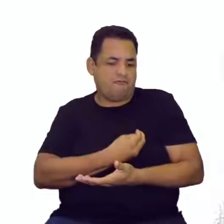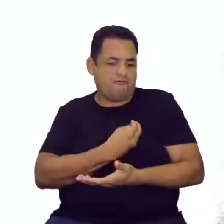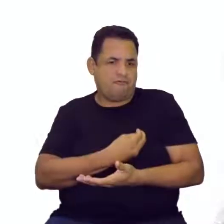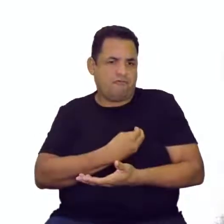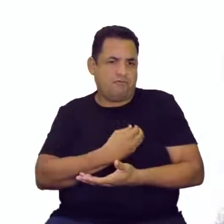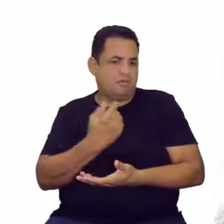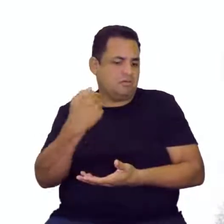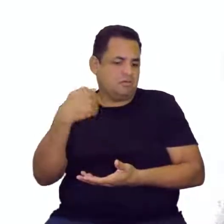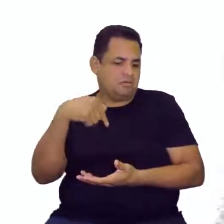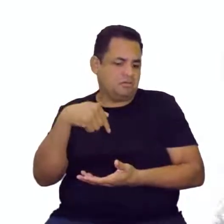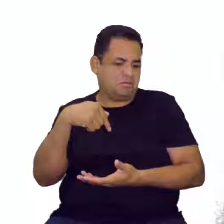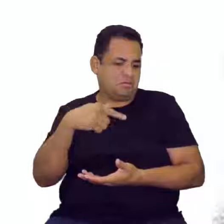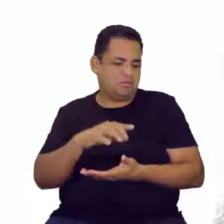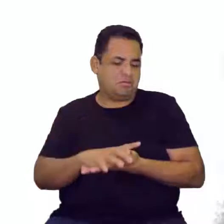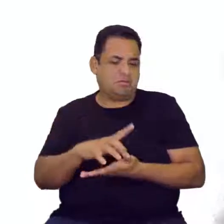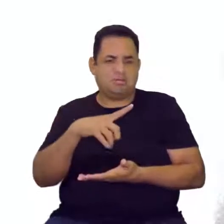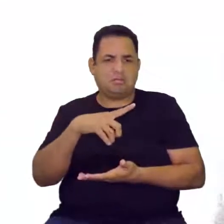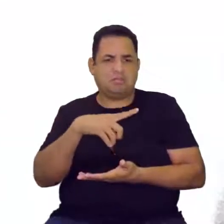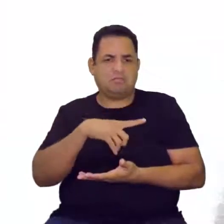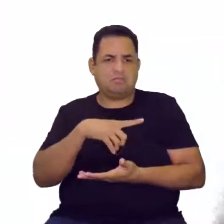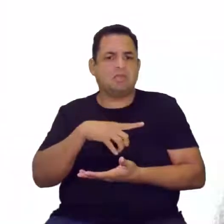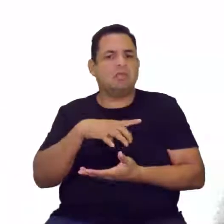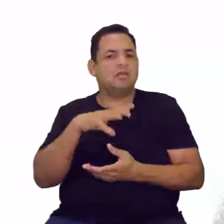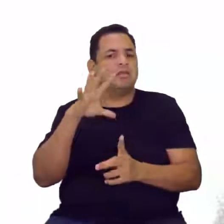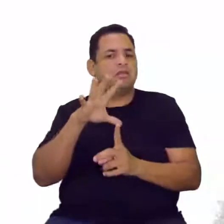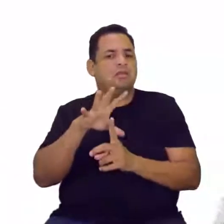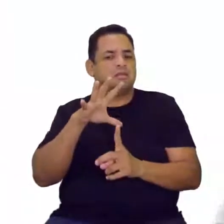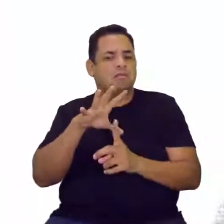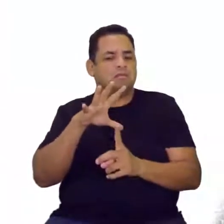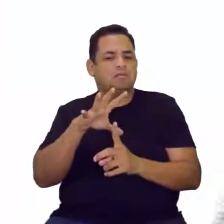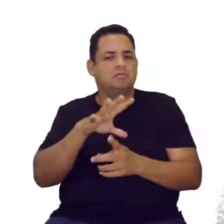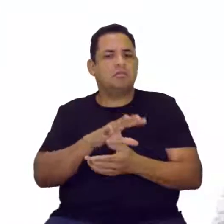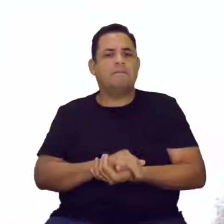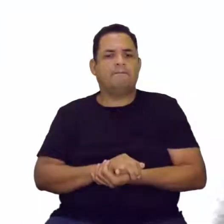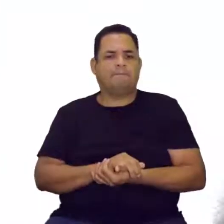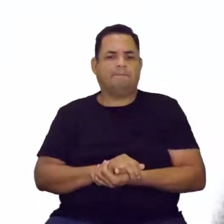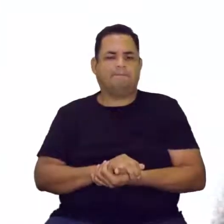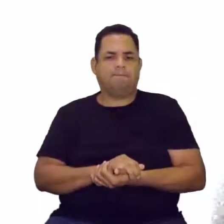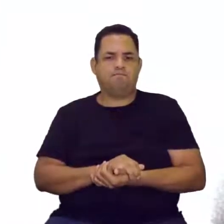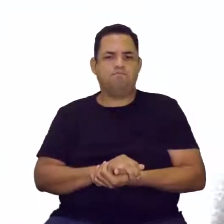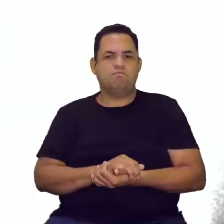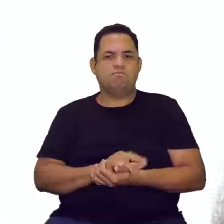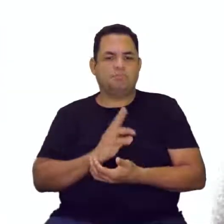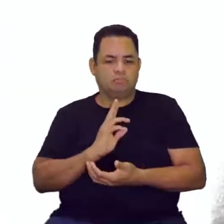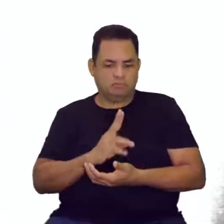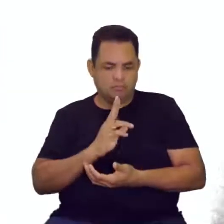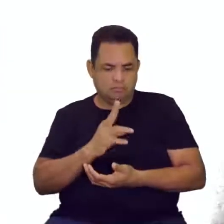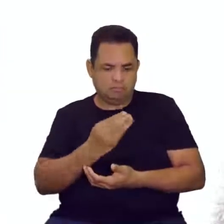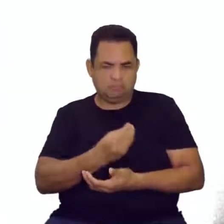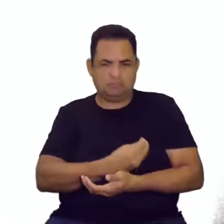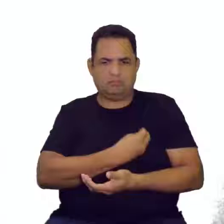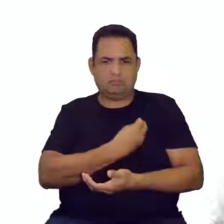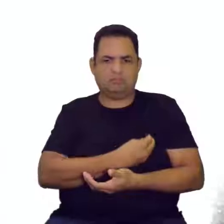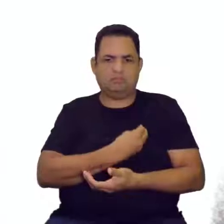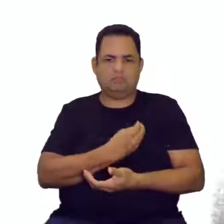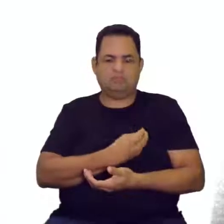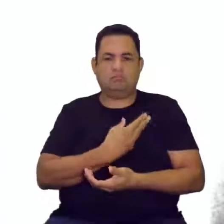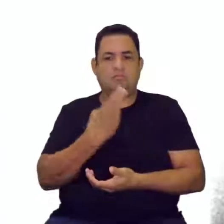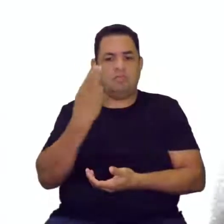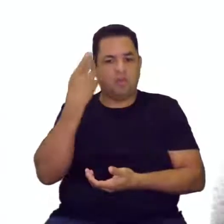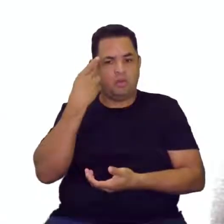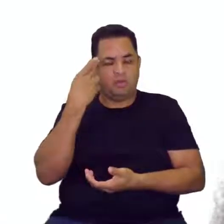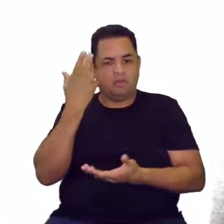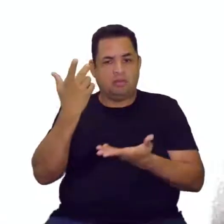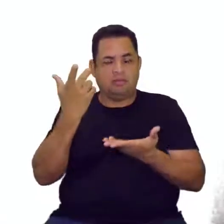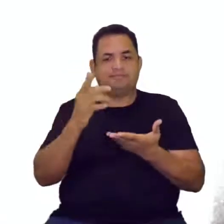dos seres vivos seria afetada. Então, a manutenção da vida, de um modo